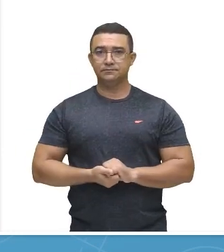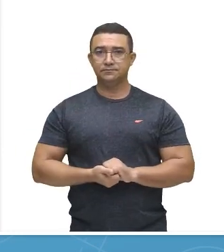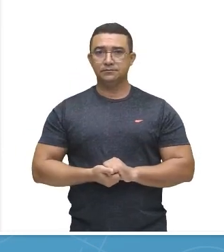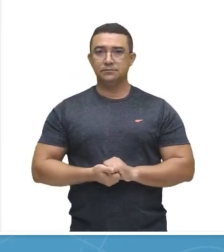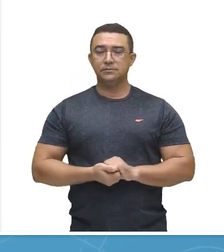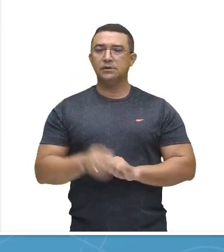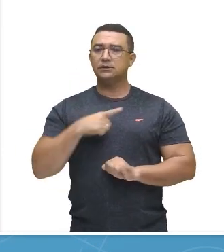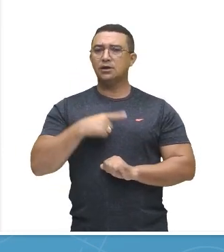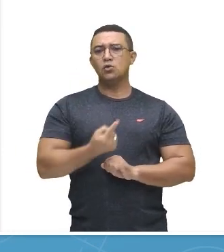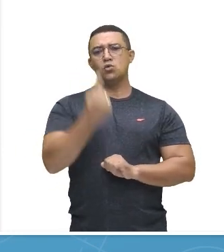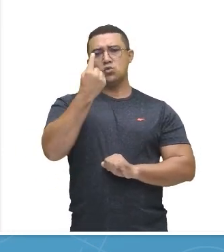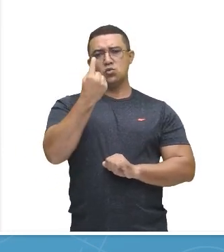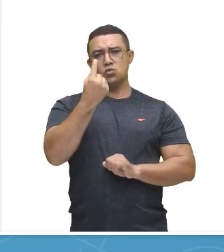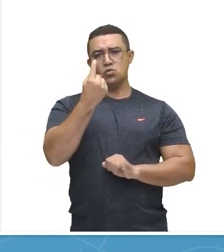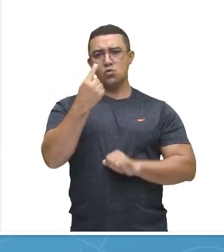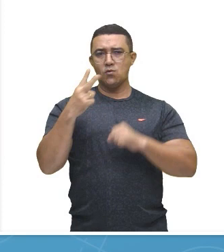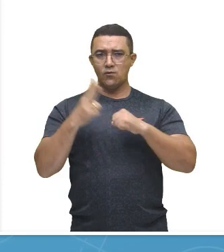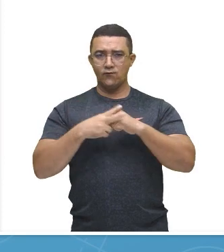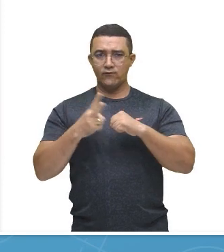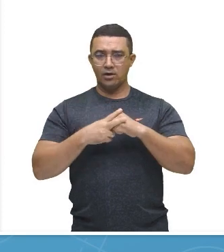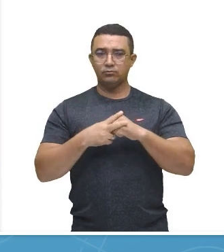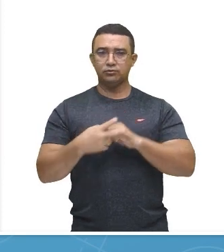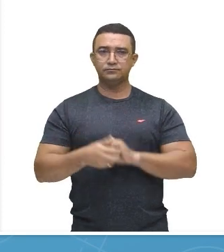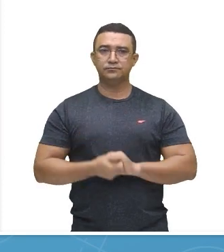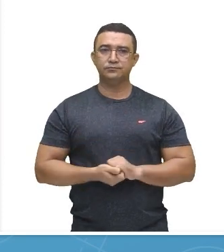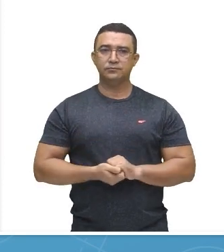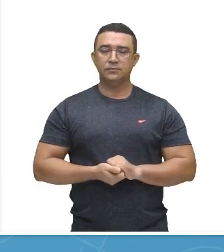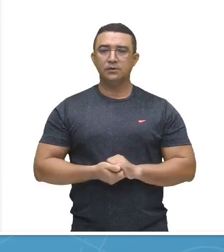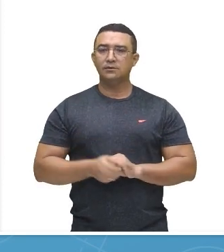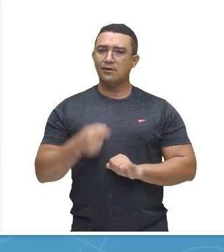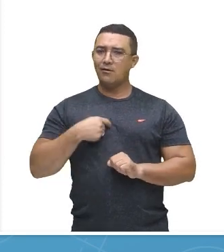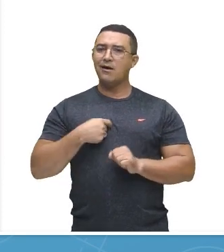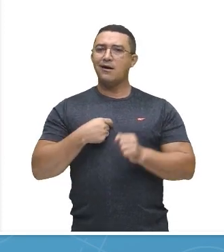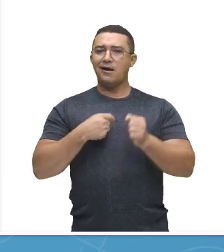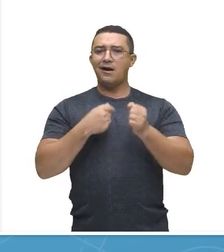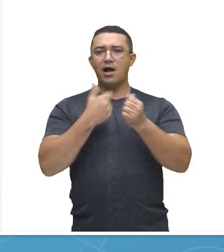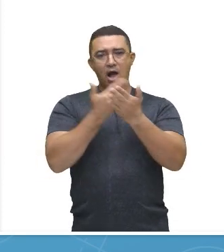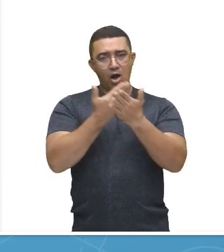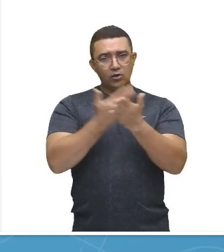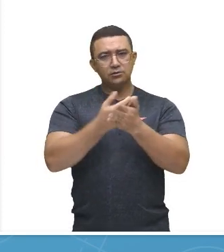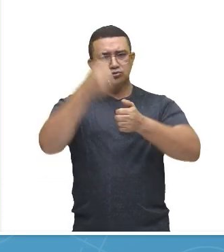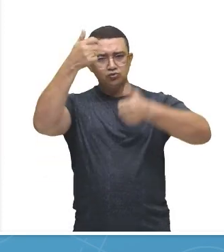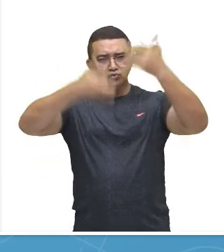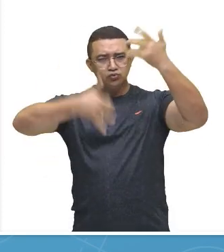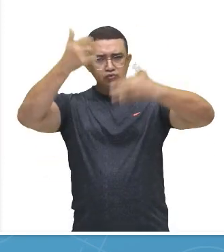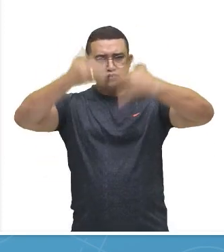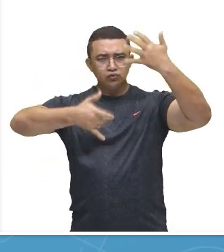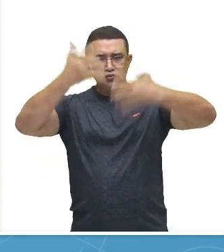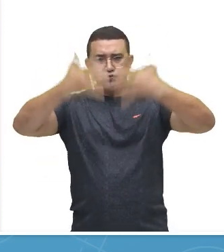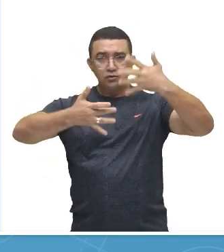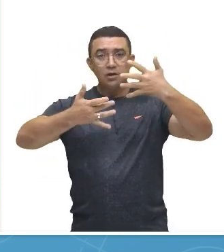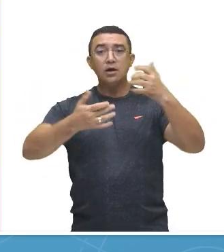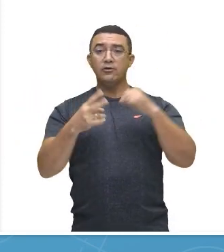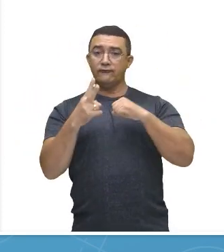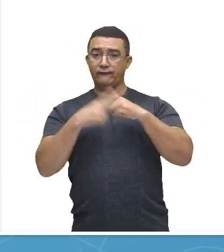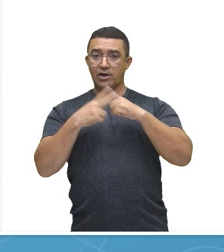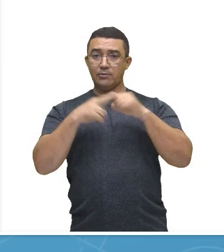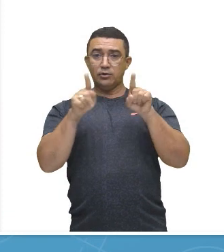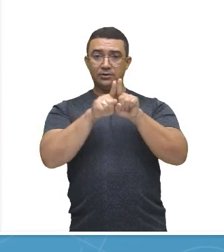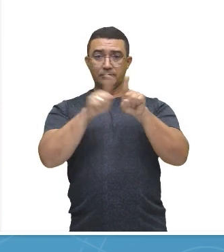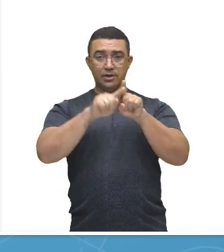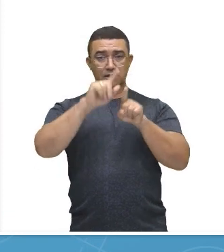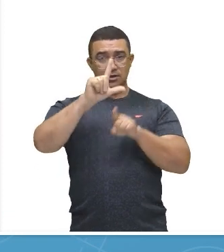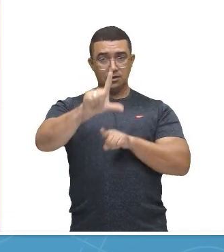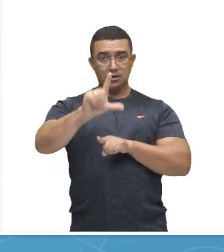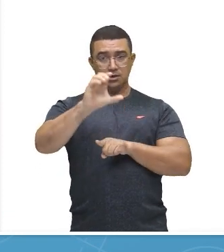apenas um verbo. Durante toda a aula eu fiquei falando de verbo ou locução verbal. Da letra D para cima, vamos lá.